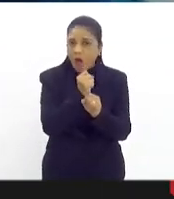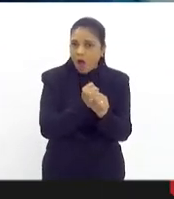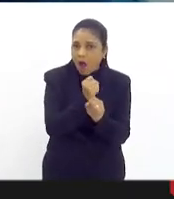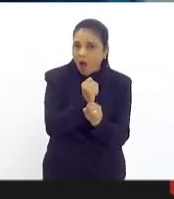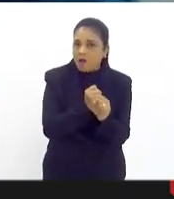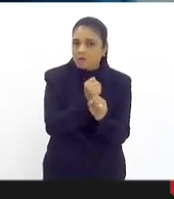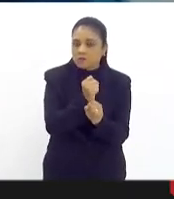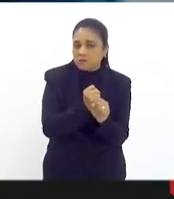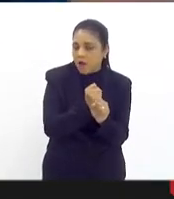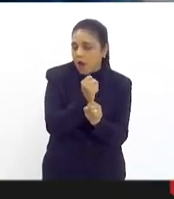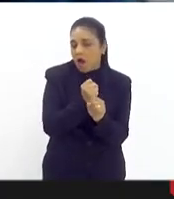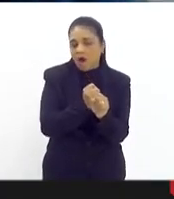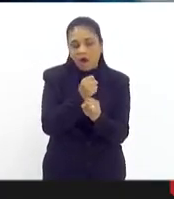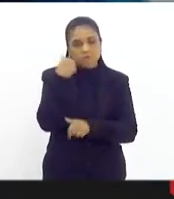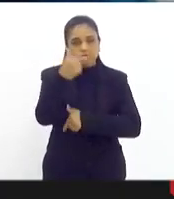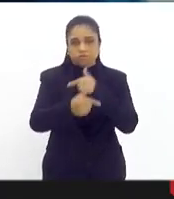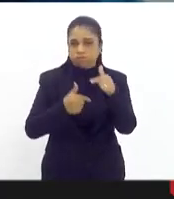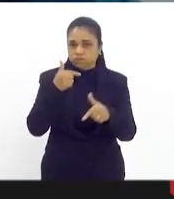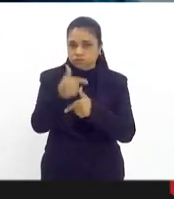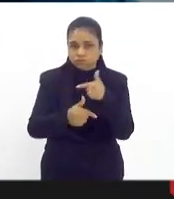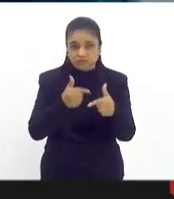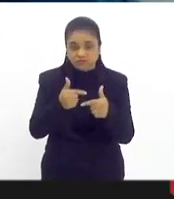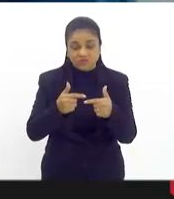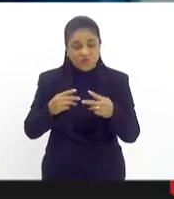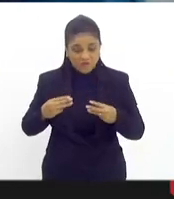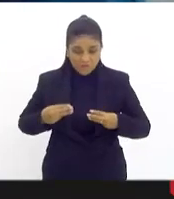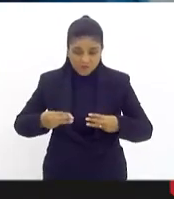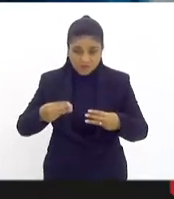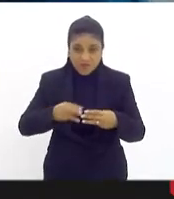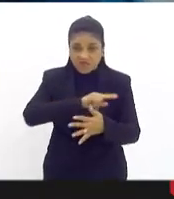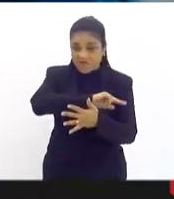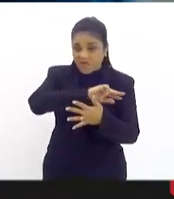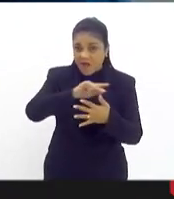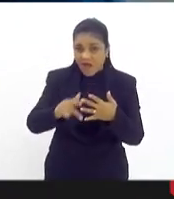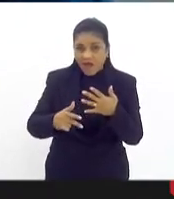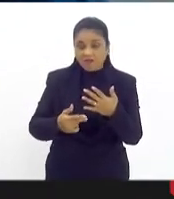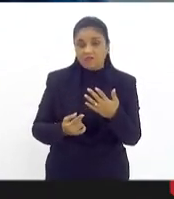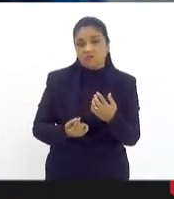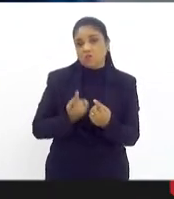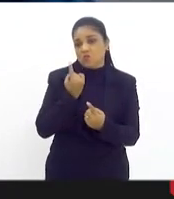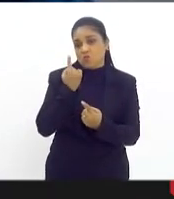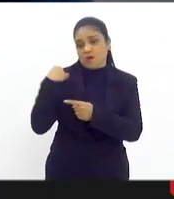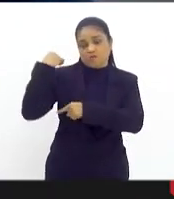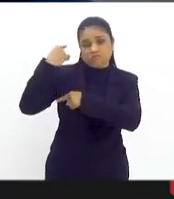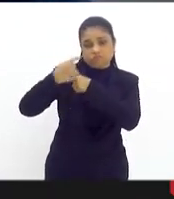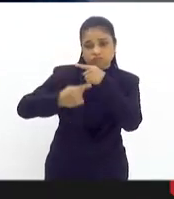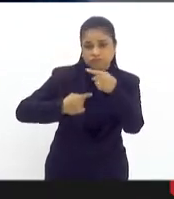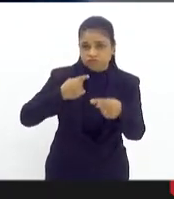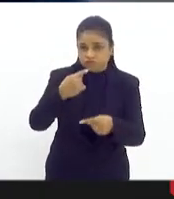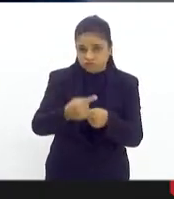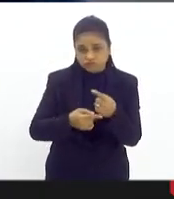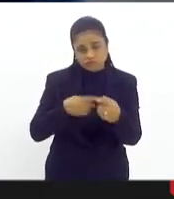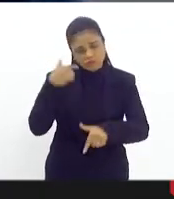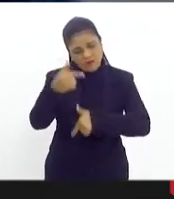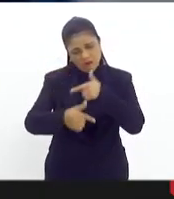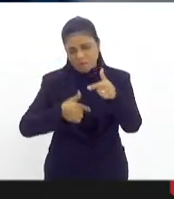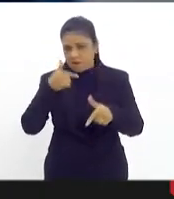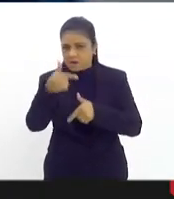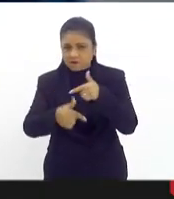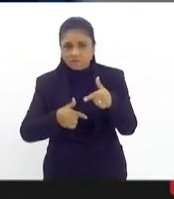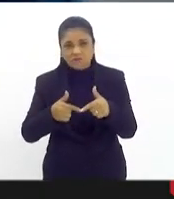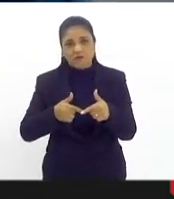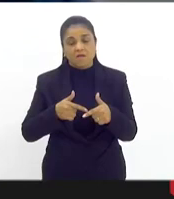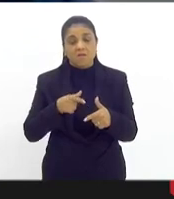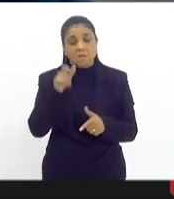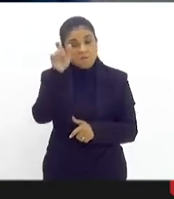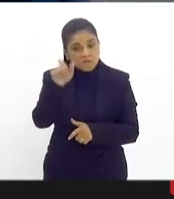de um ministério só, são vários ministérios, quase que mais de uma geração trabalhando nisso. Quem acha que isso é uma coisa muito